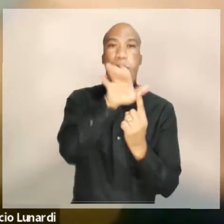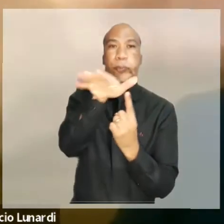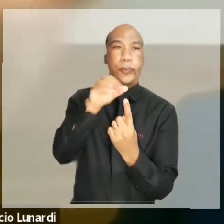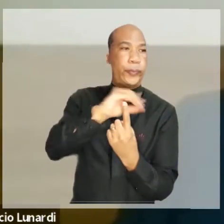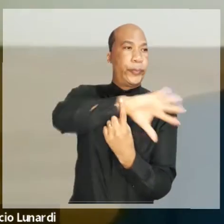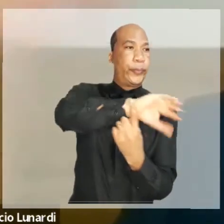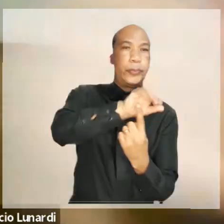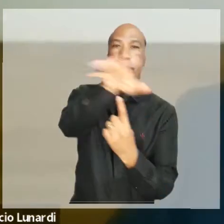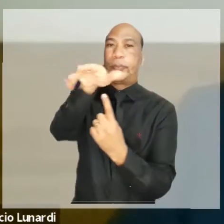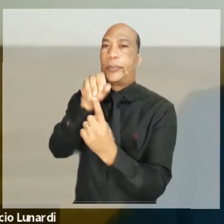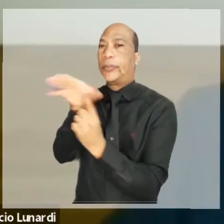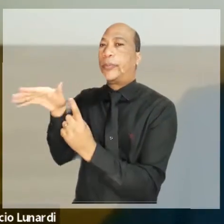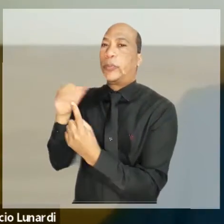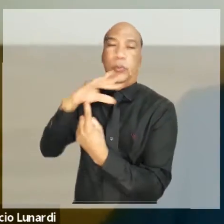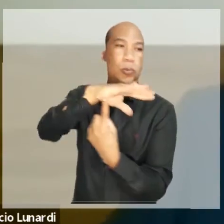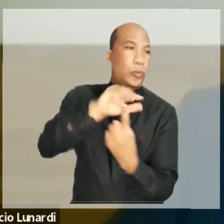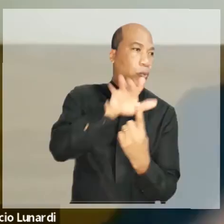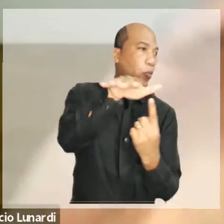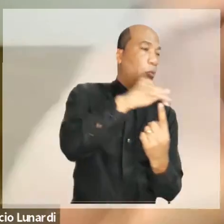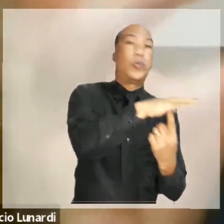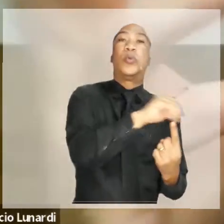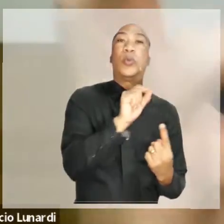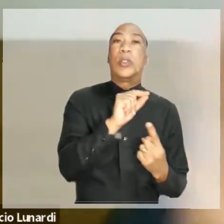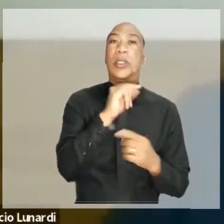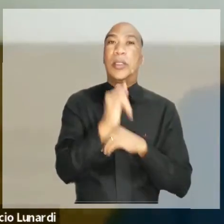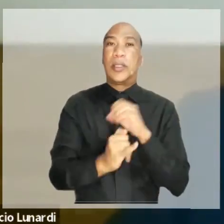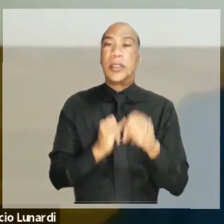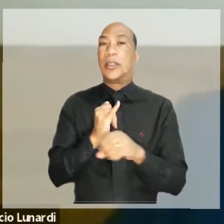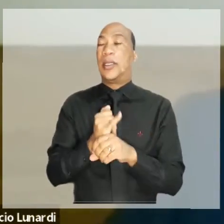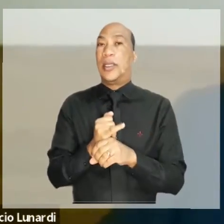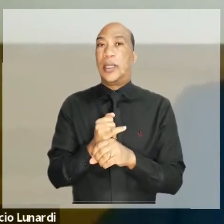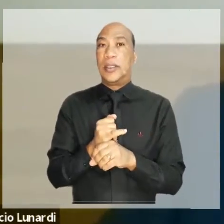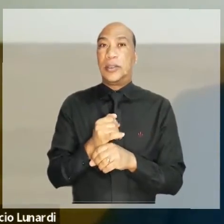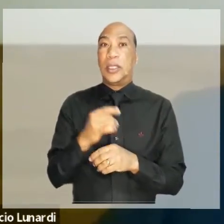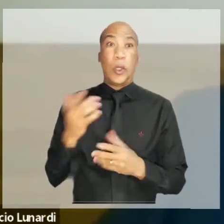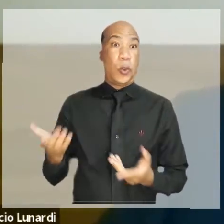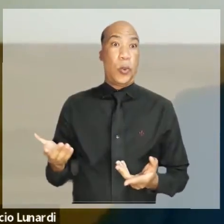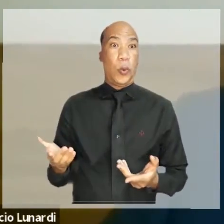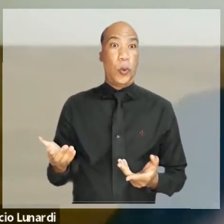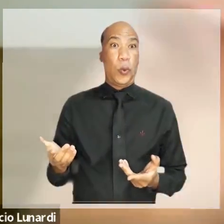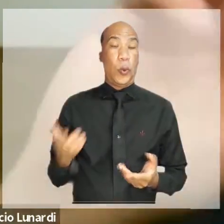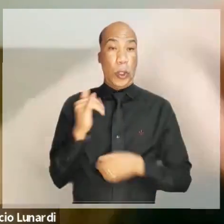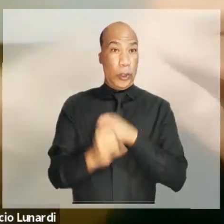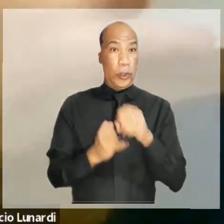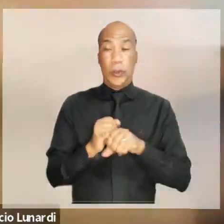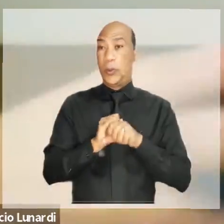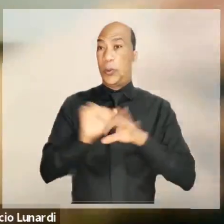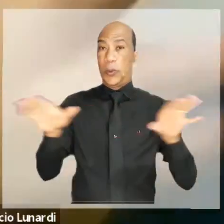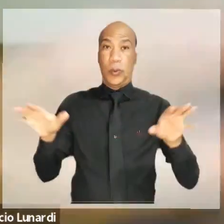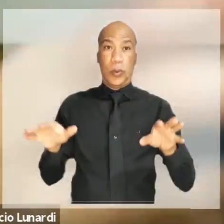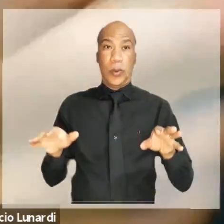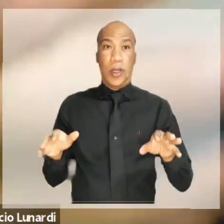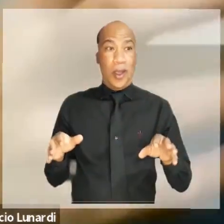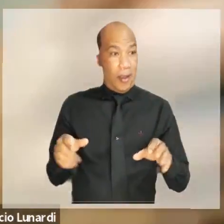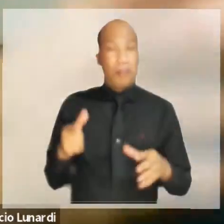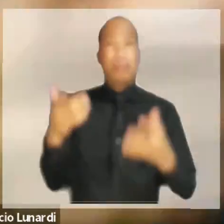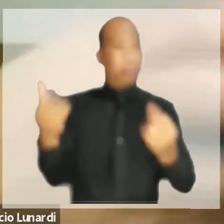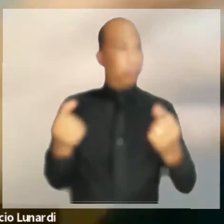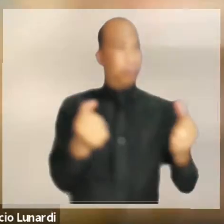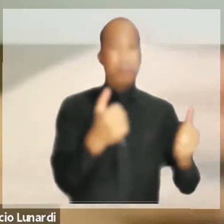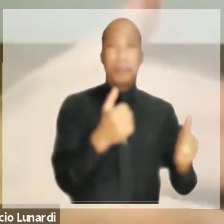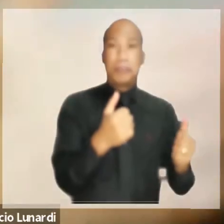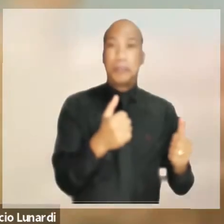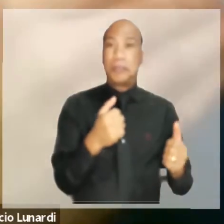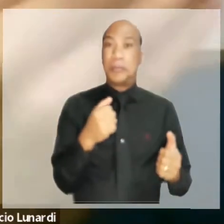né, criou realmente dentro aí, acho que do Brasil está criando essa realmente transformação digital, todo mundo tentando viabilizar, tentando,